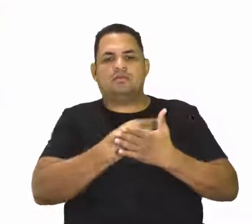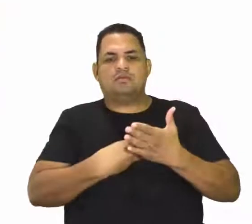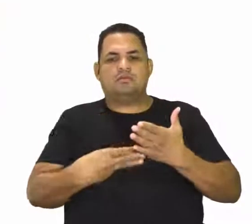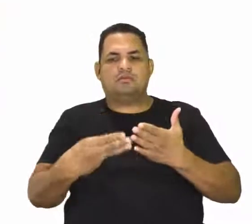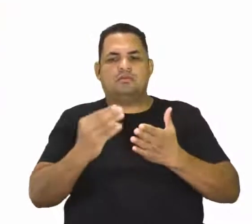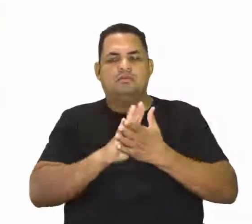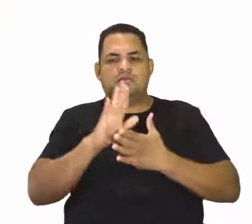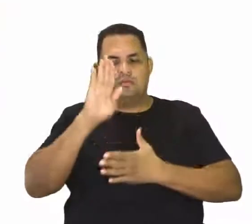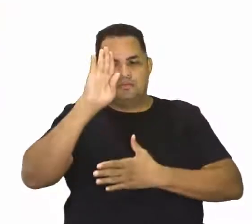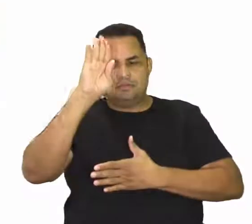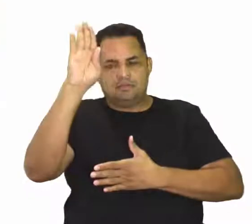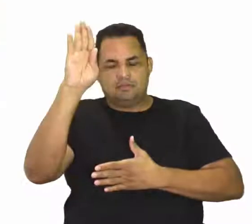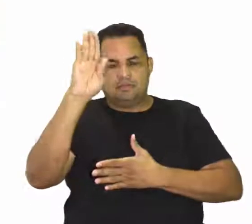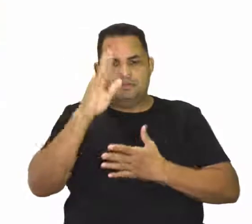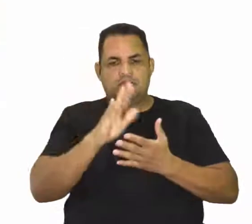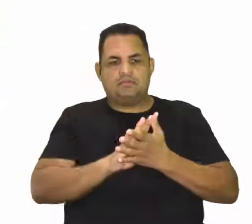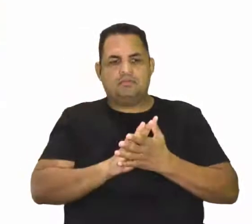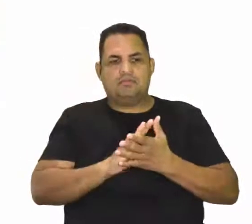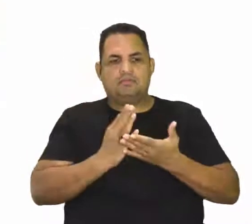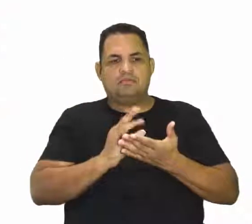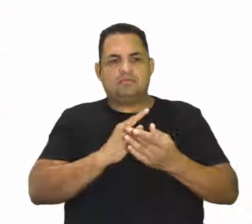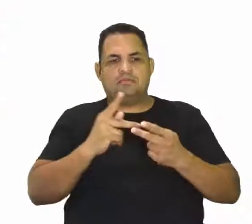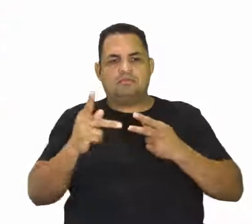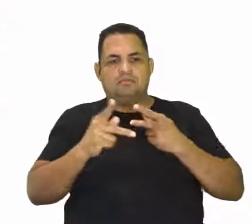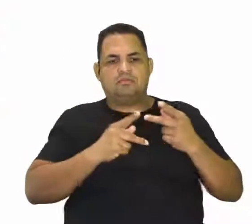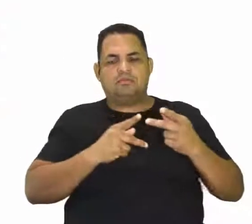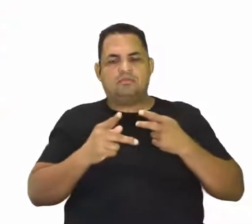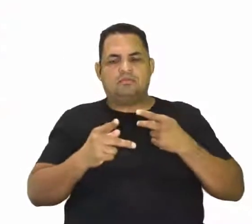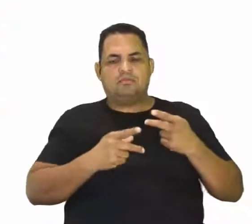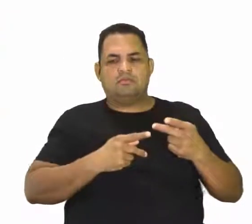são fundamentais no